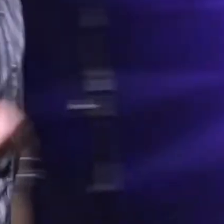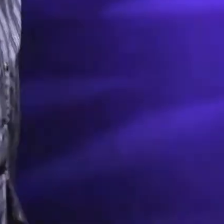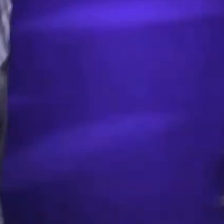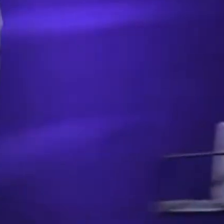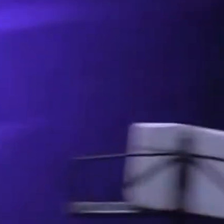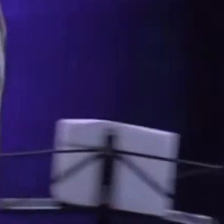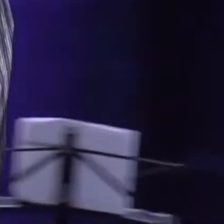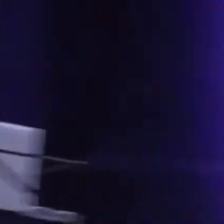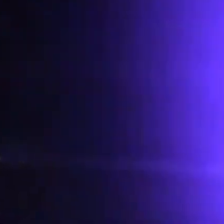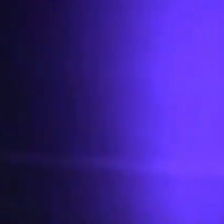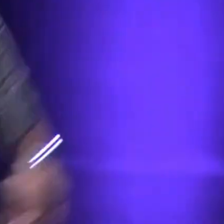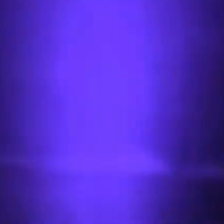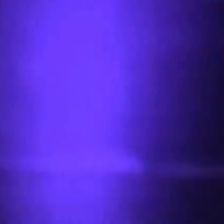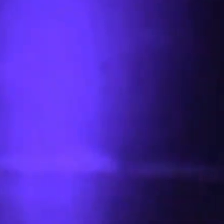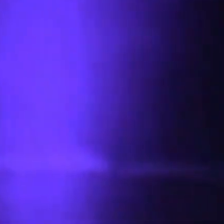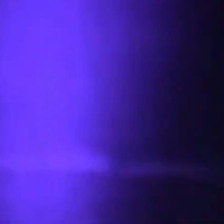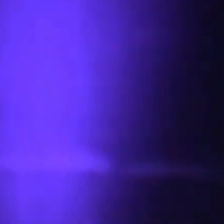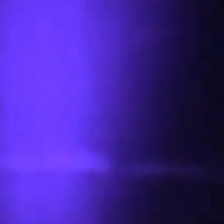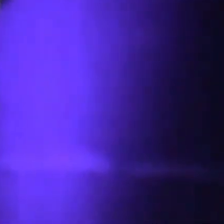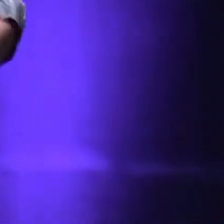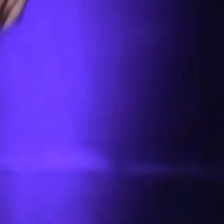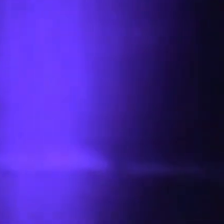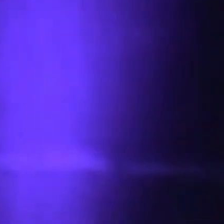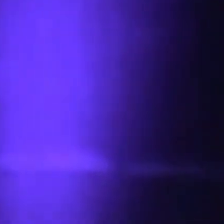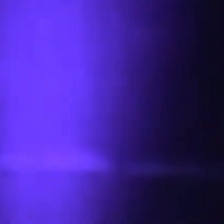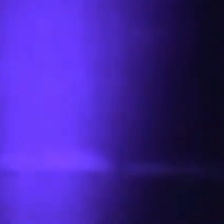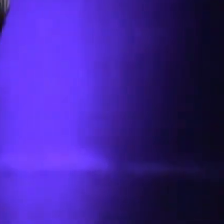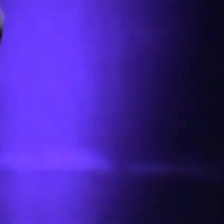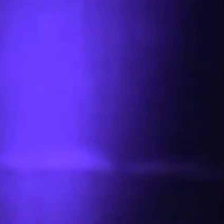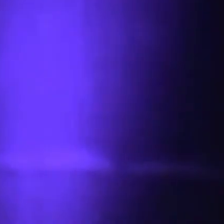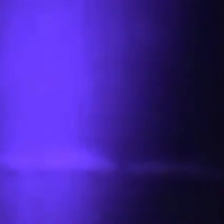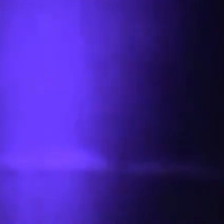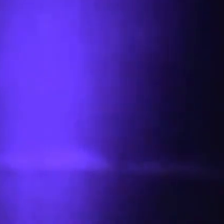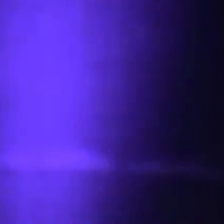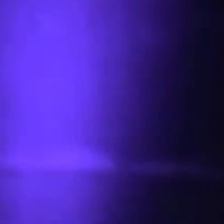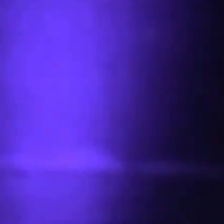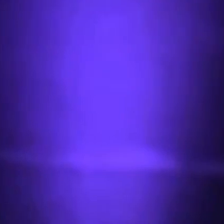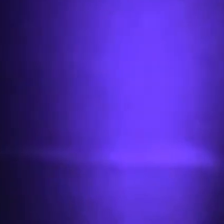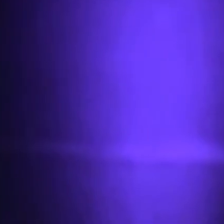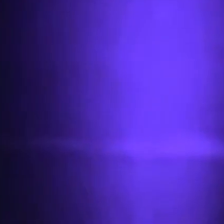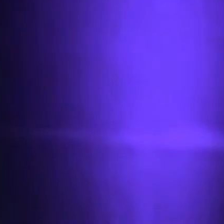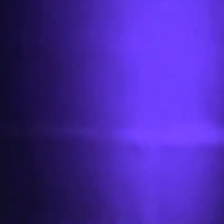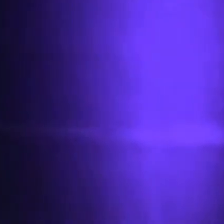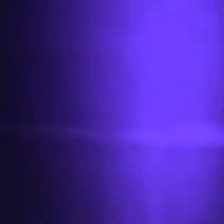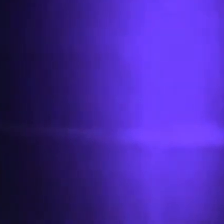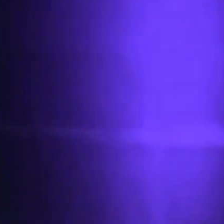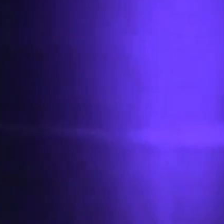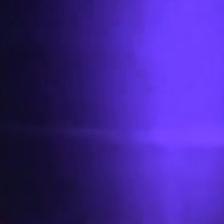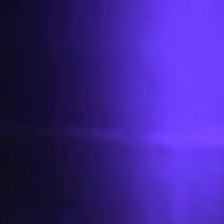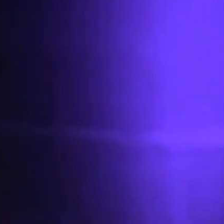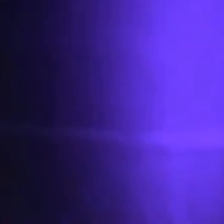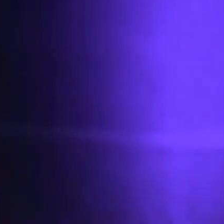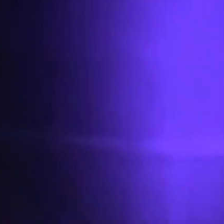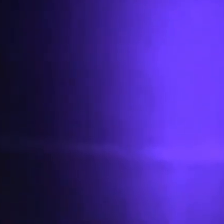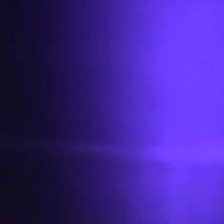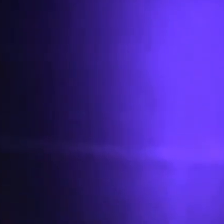Ela é a rainha do seu coração. Então diga isso para sua esposa aí. Procure sua esposa e diga: você é a rainha do meu coração.